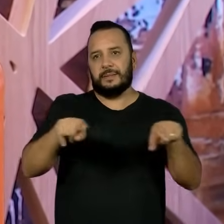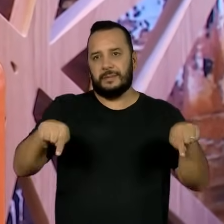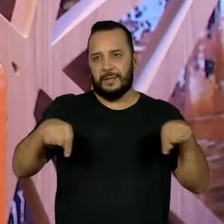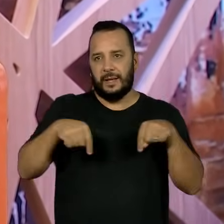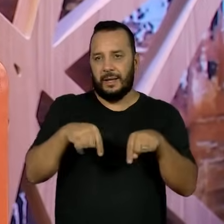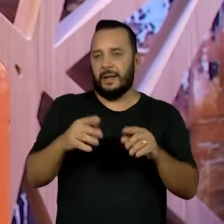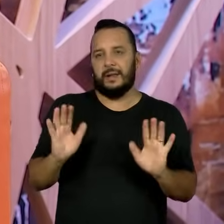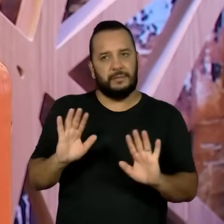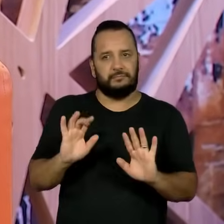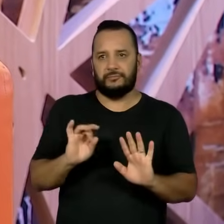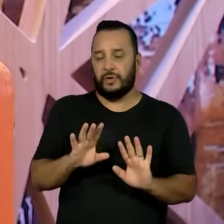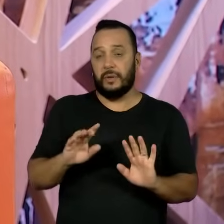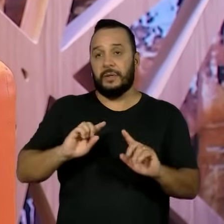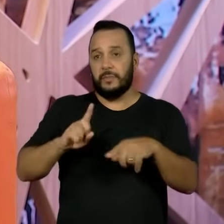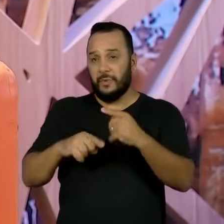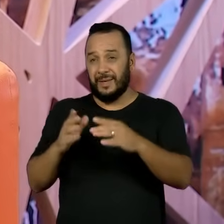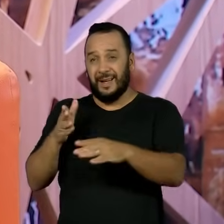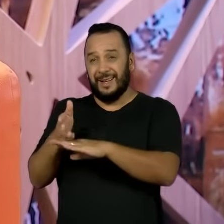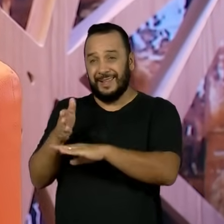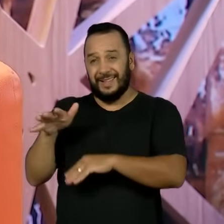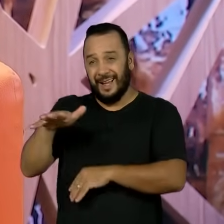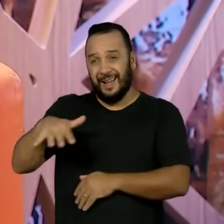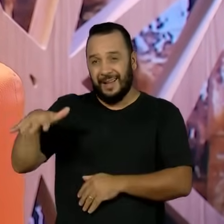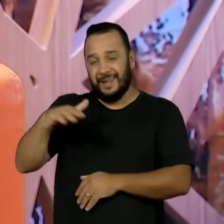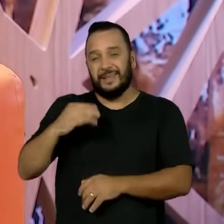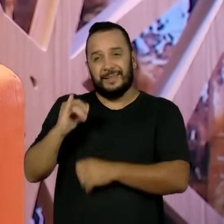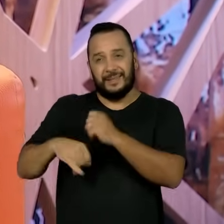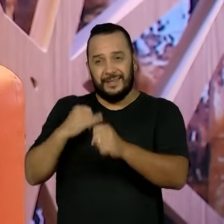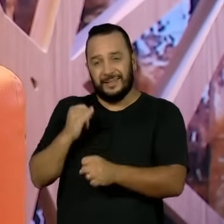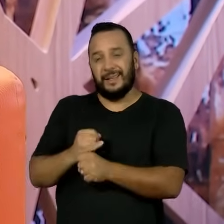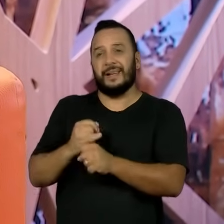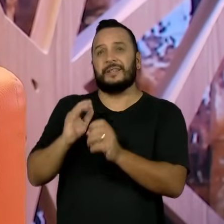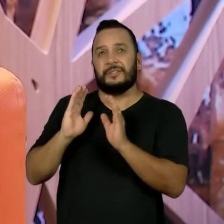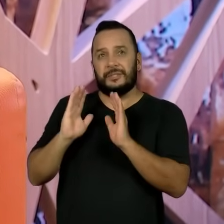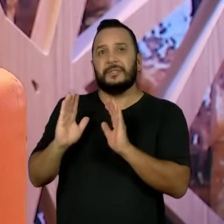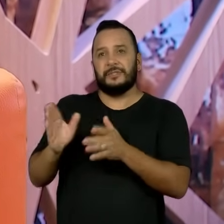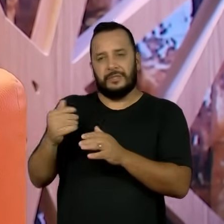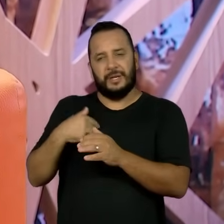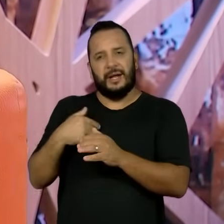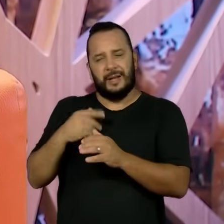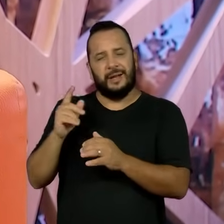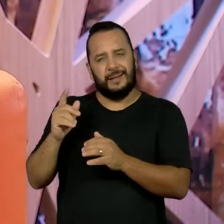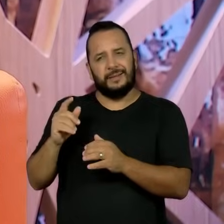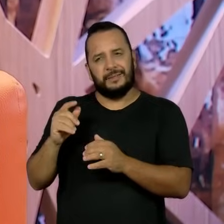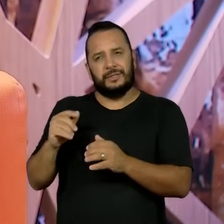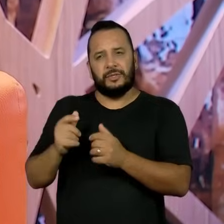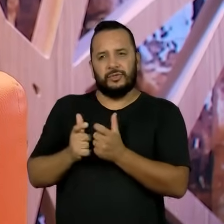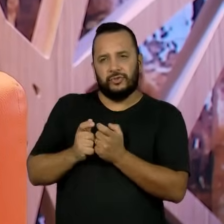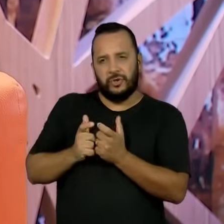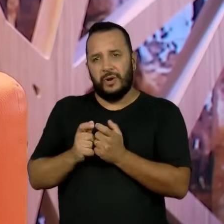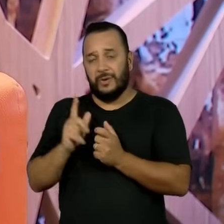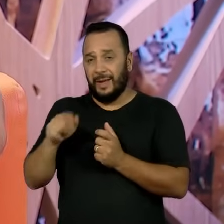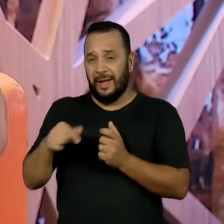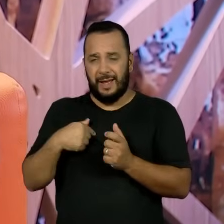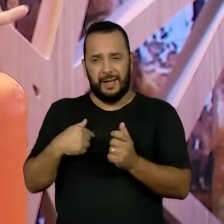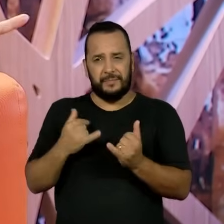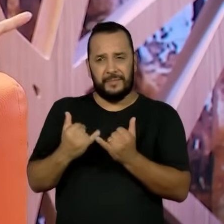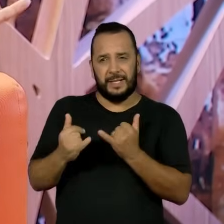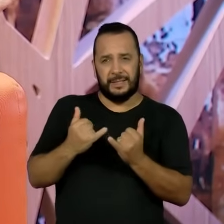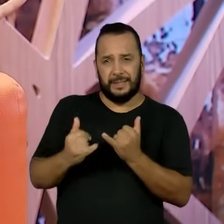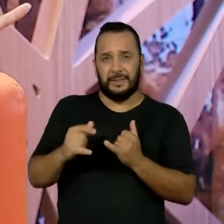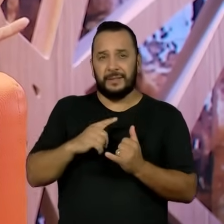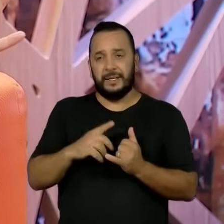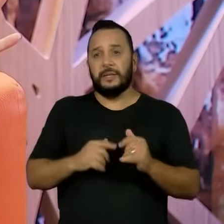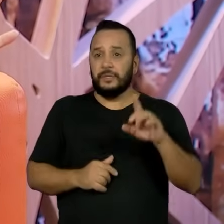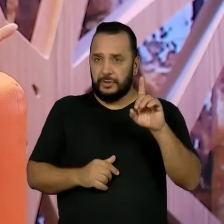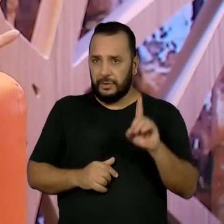trabalhar com o digital e com jogos digitais, eu entendi que eram mídias muito semelhantes. Então olha só, os paralelos. Você tem o diretor